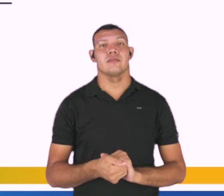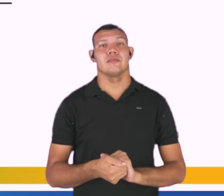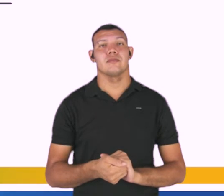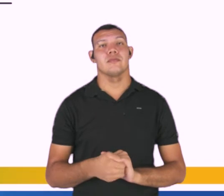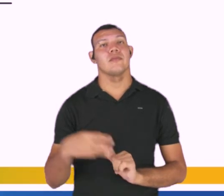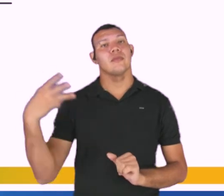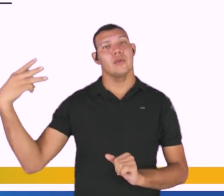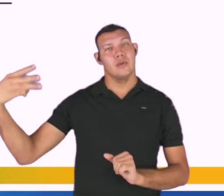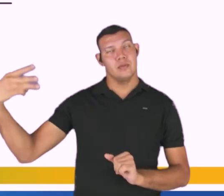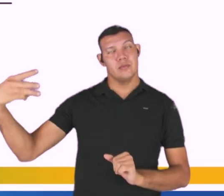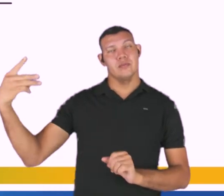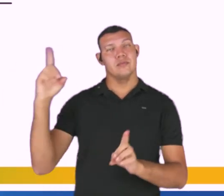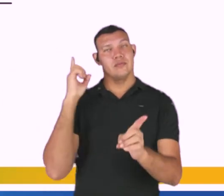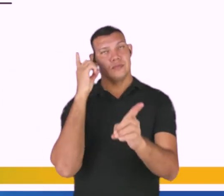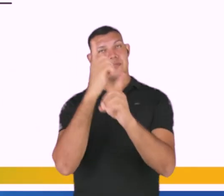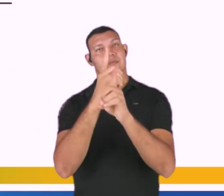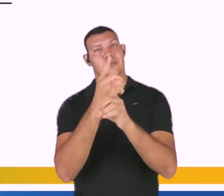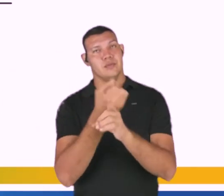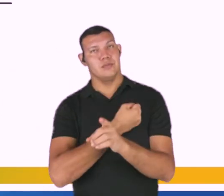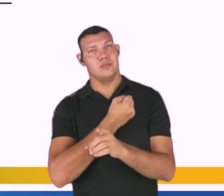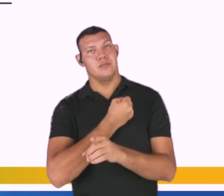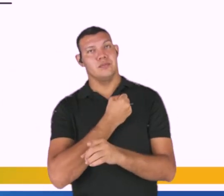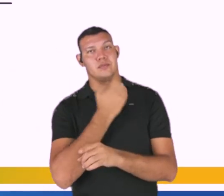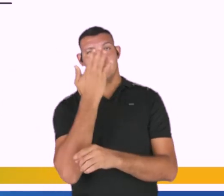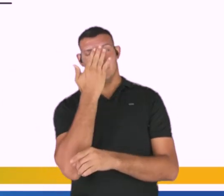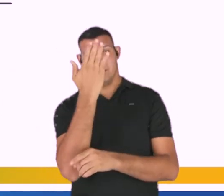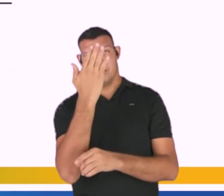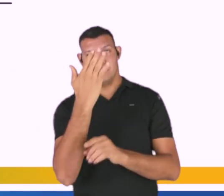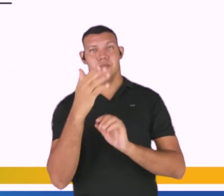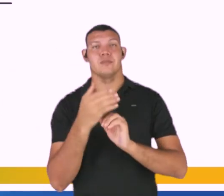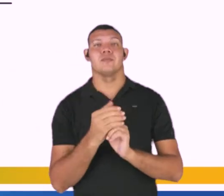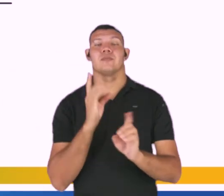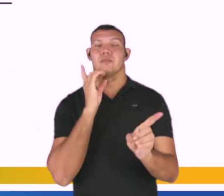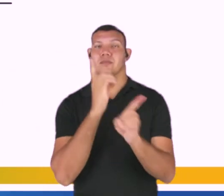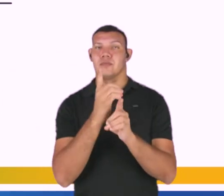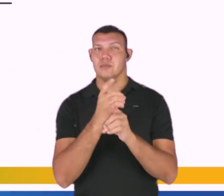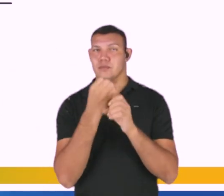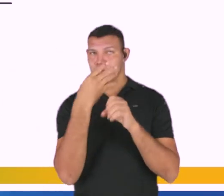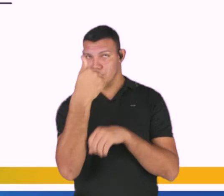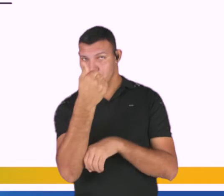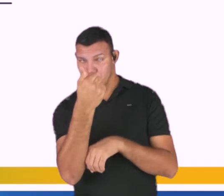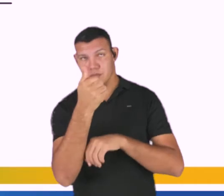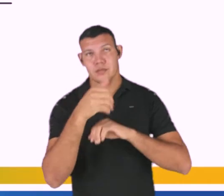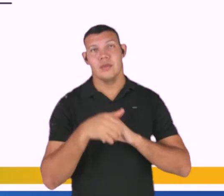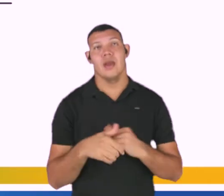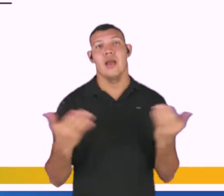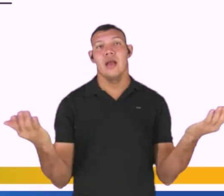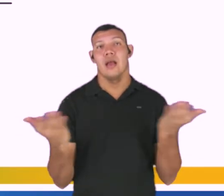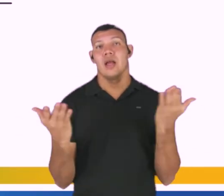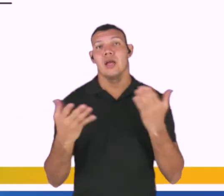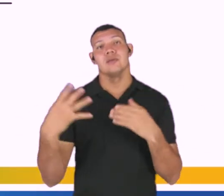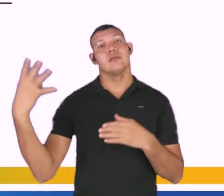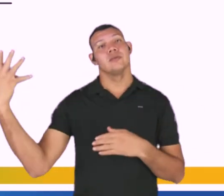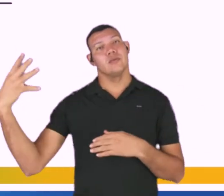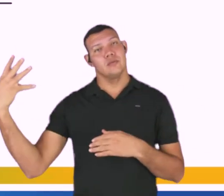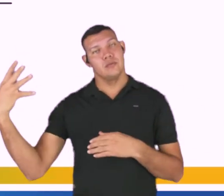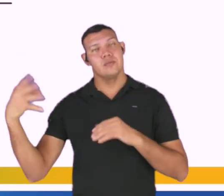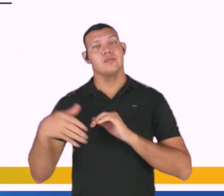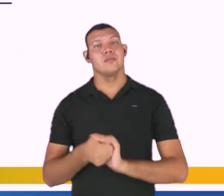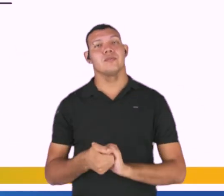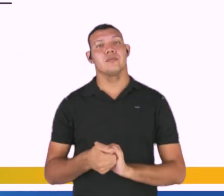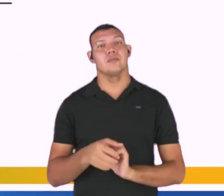termo do coeficiente do nosso da nossa que difícil tudo bem gente agora nós vamos encontrar o